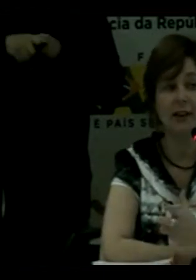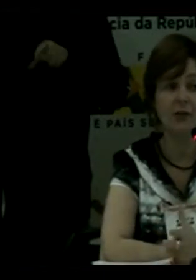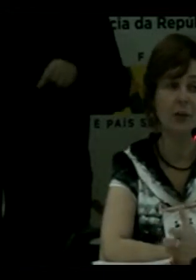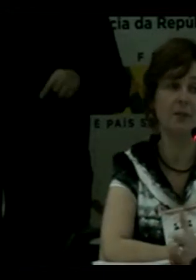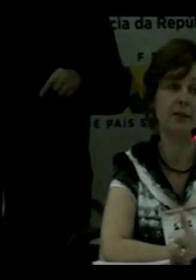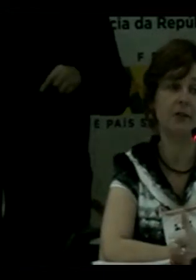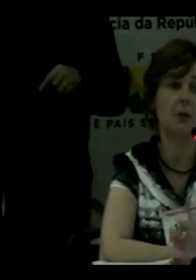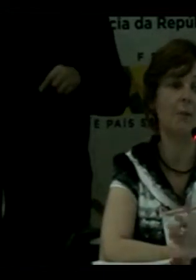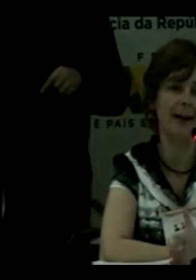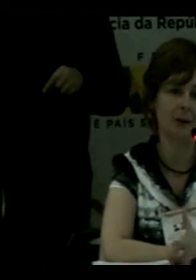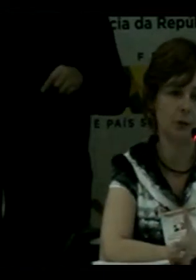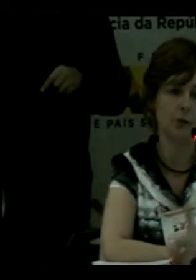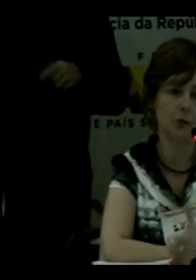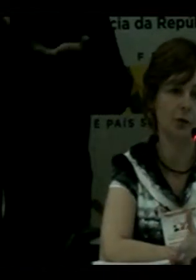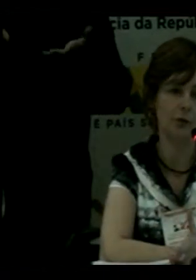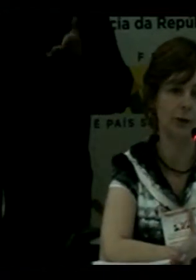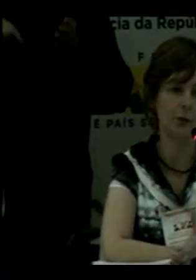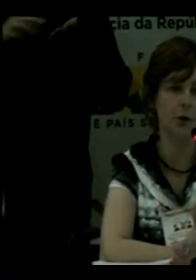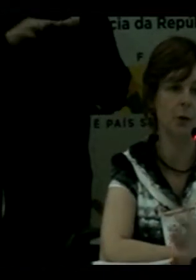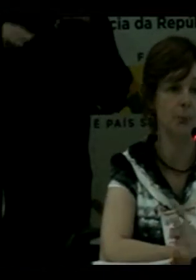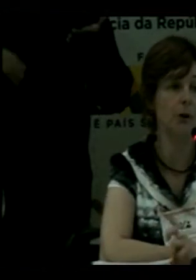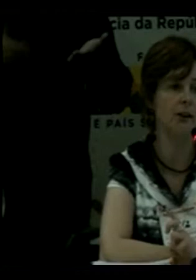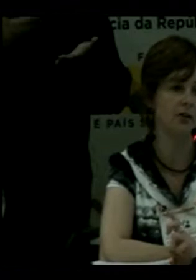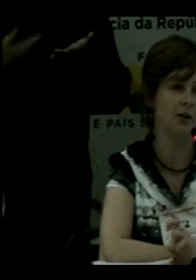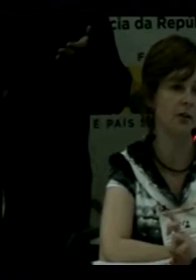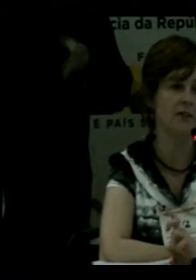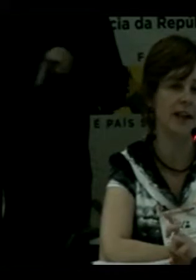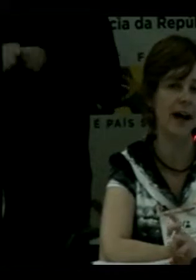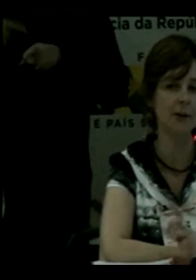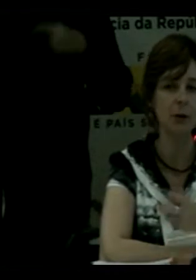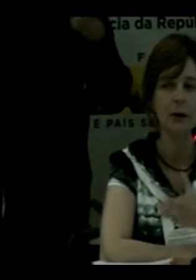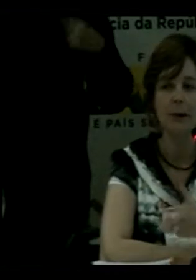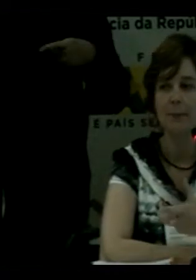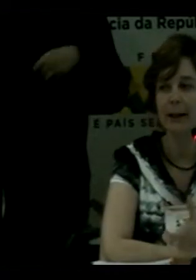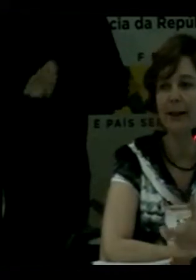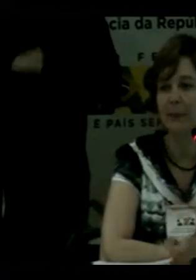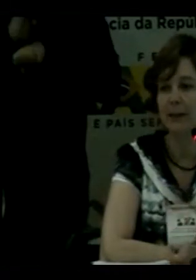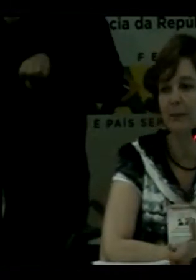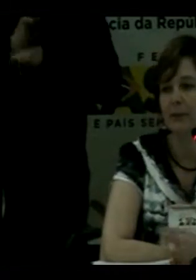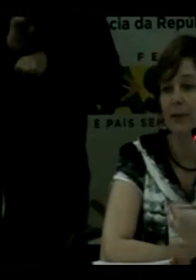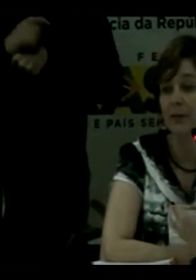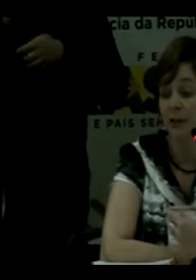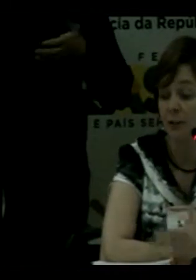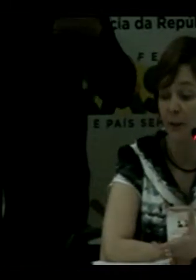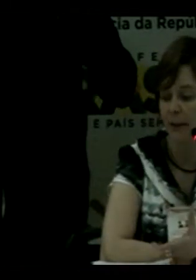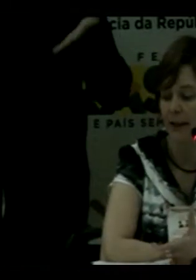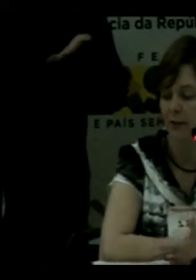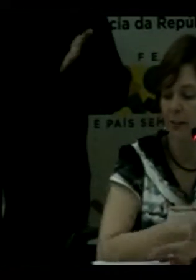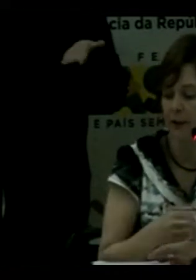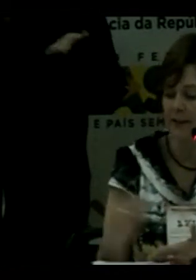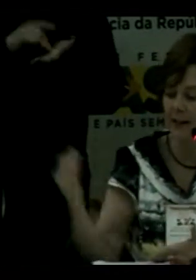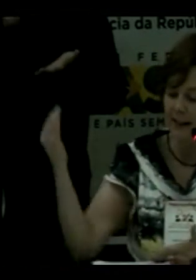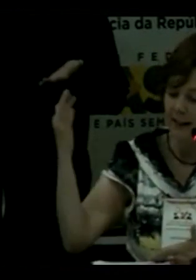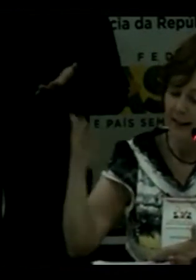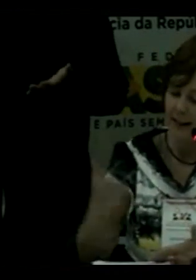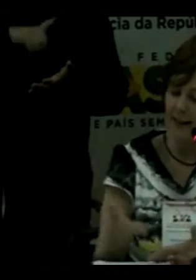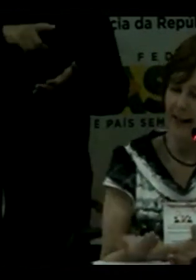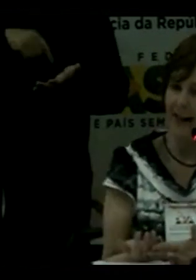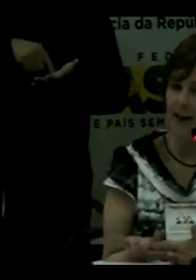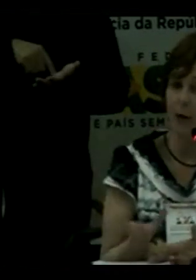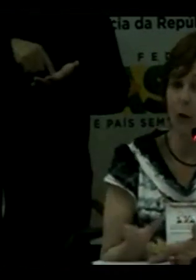importância de que isso represente um método de governo e uma política de Estado para que a participação efetivamente possa